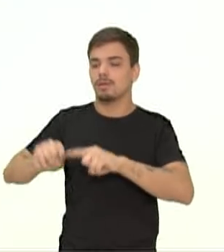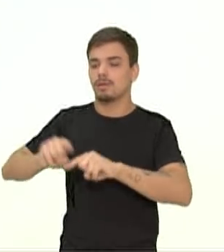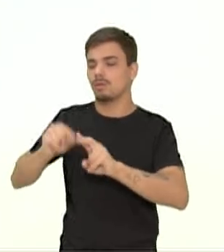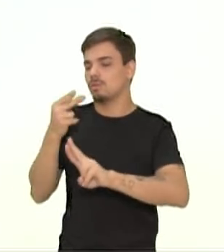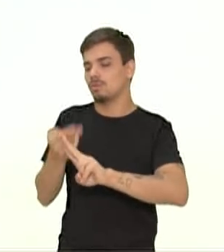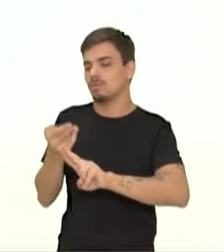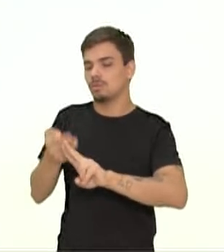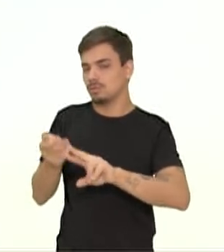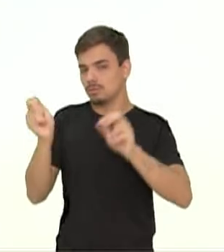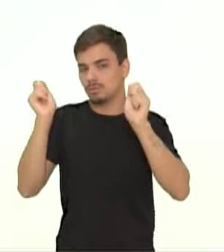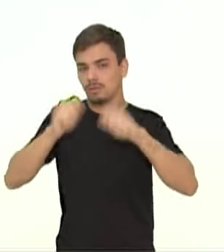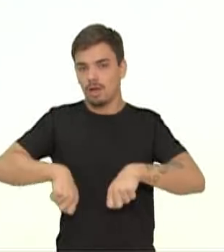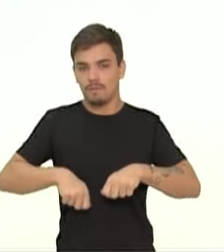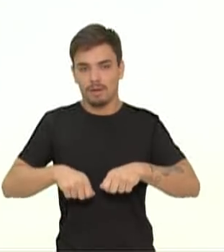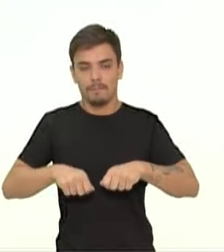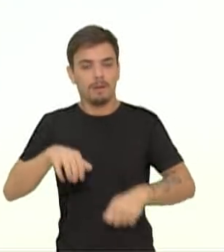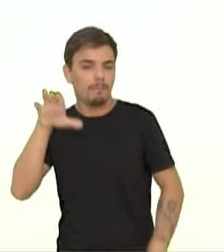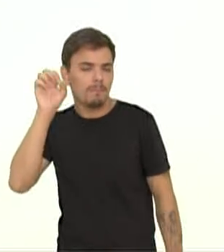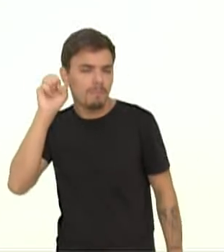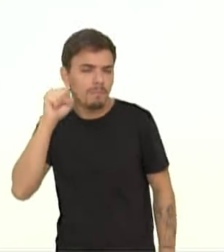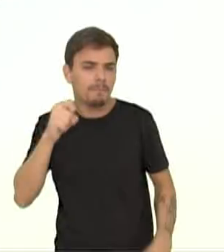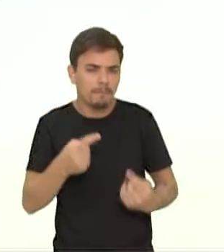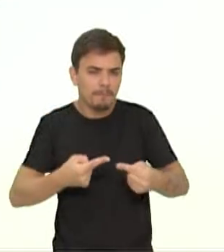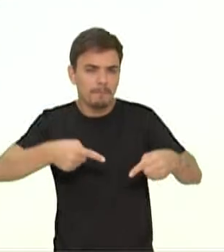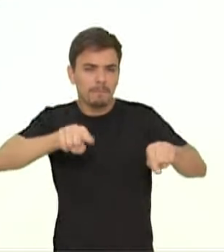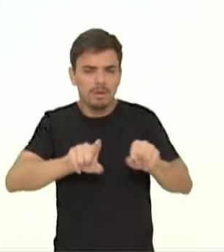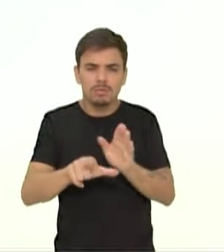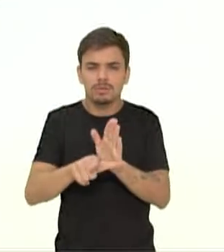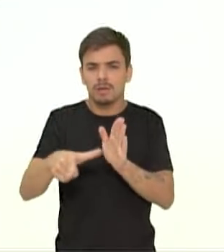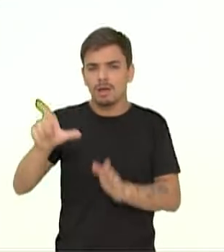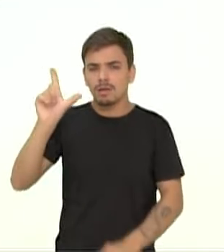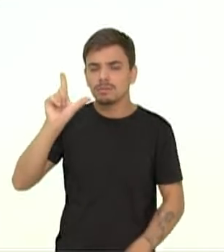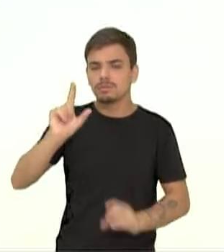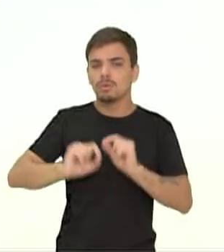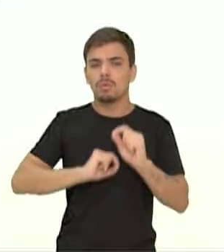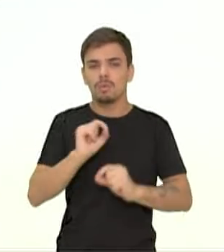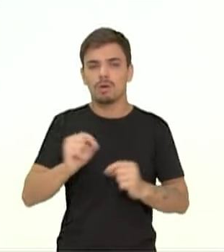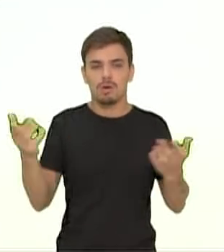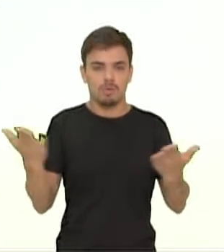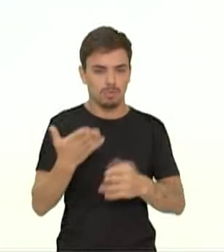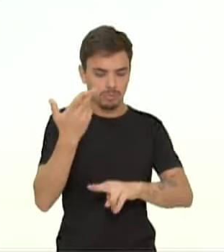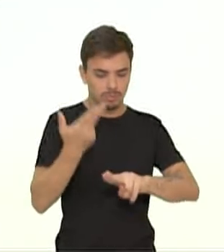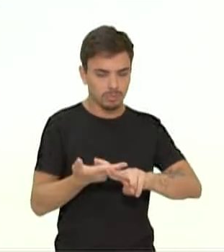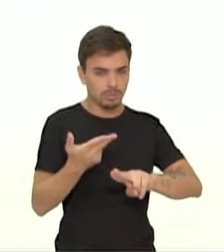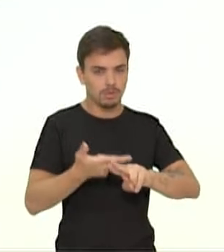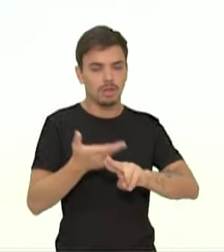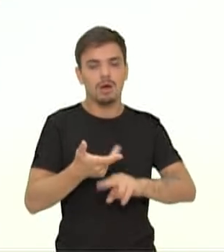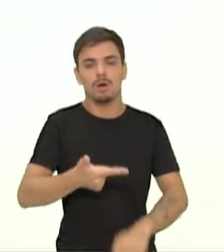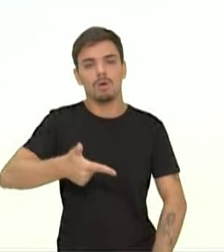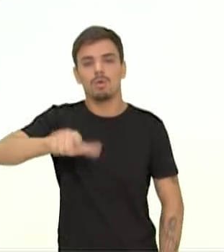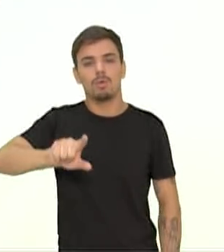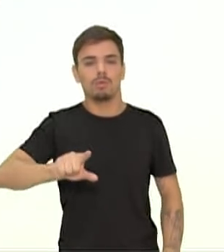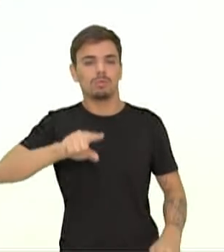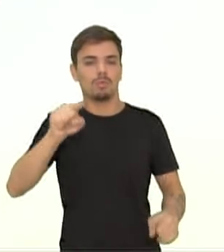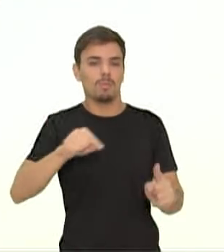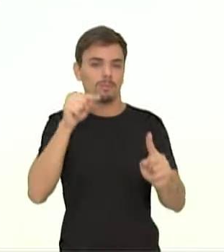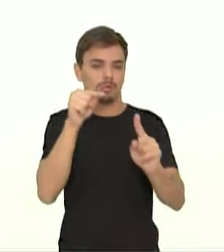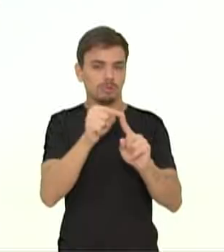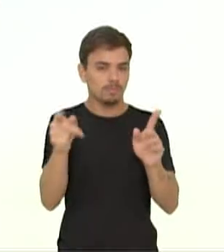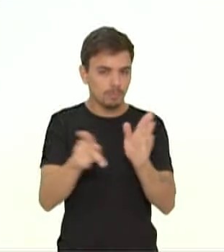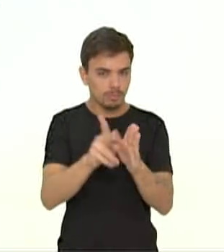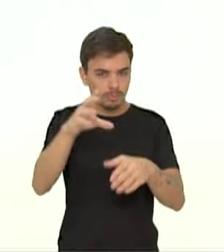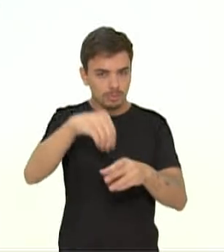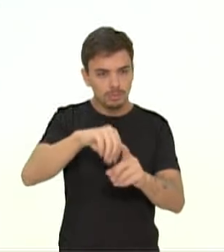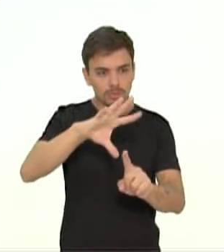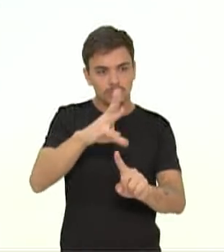para reproduzir e ouvir música antigamente, hoje são utilizados para outros propósitos na arte.